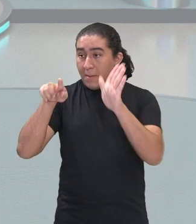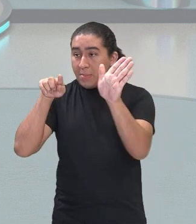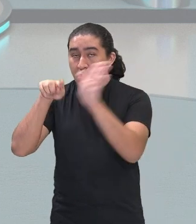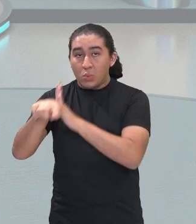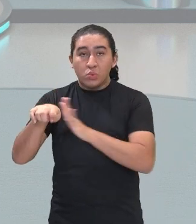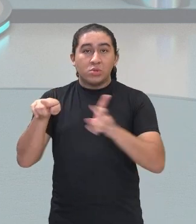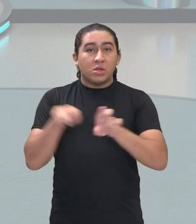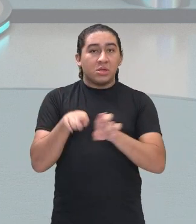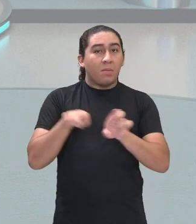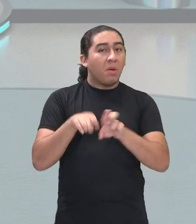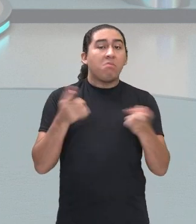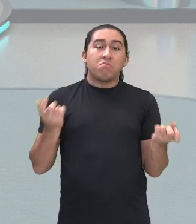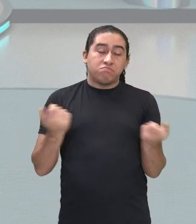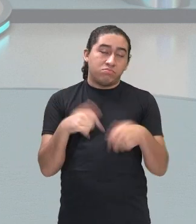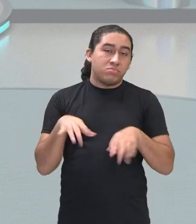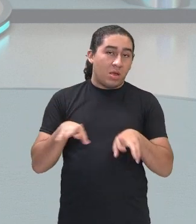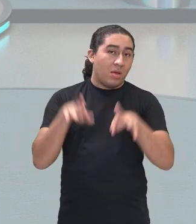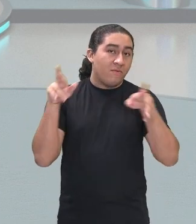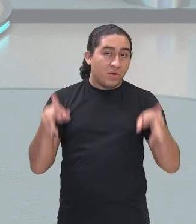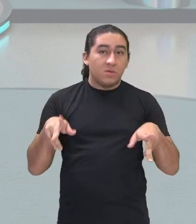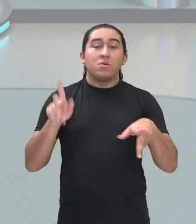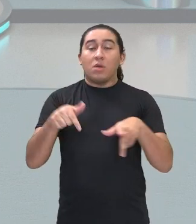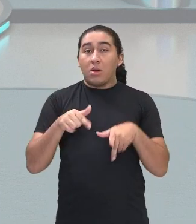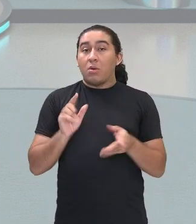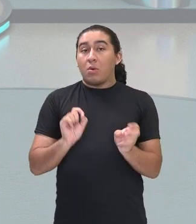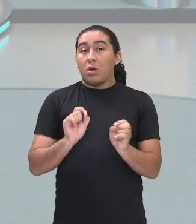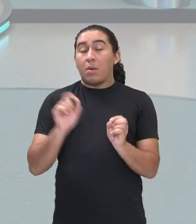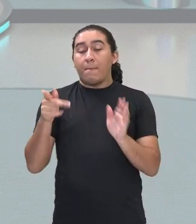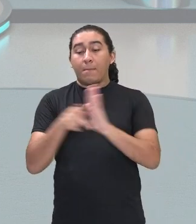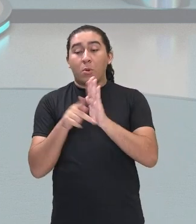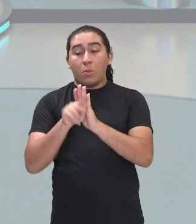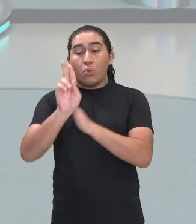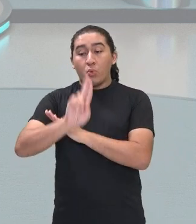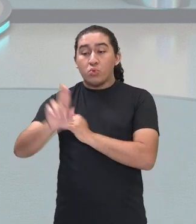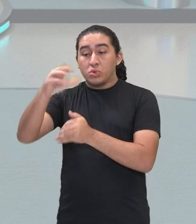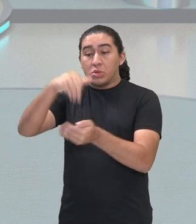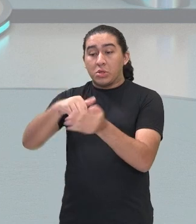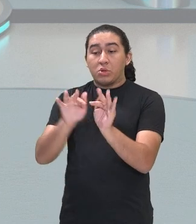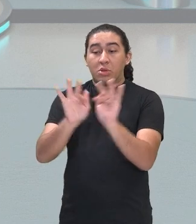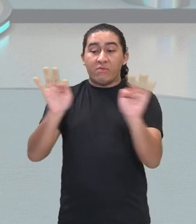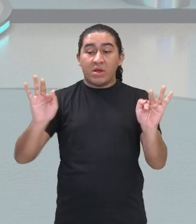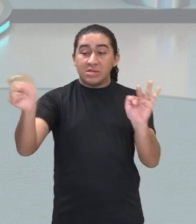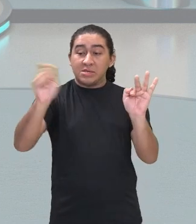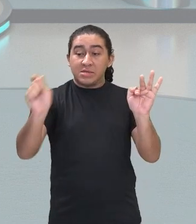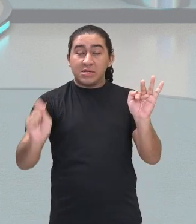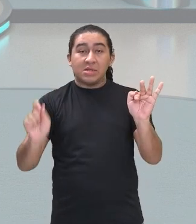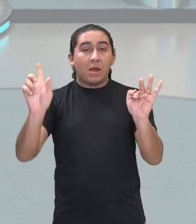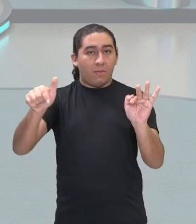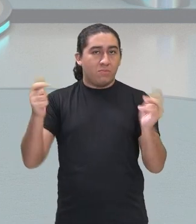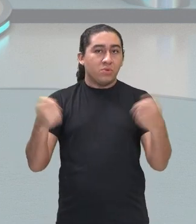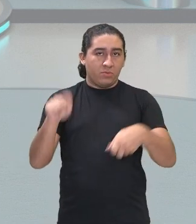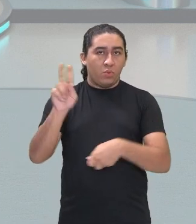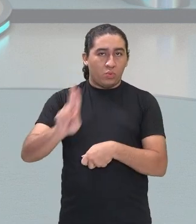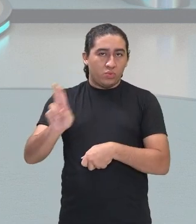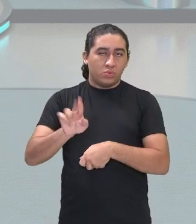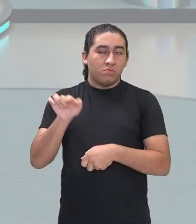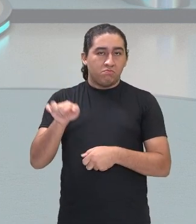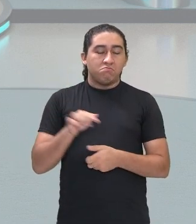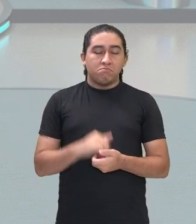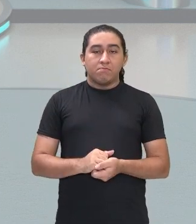pode admirar. Então, são os sinais de pontuação, eles servem para isso, eles